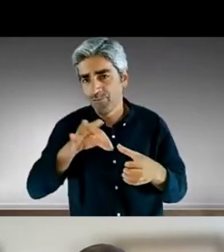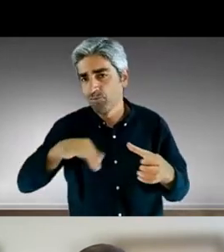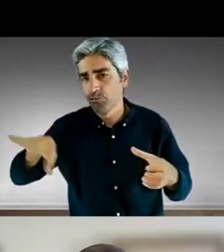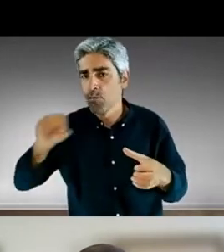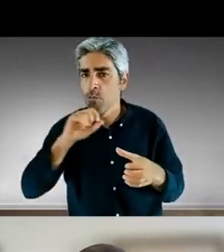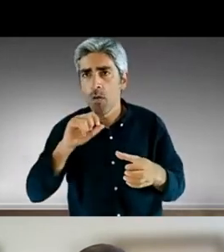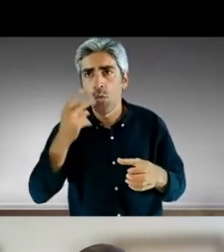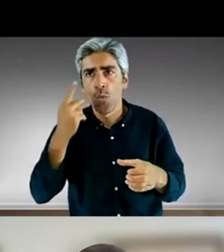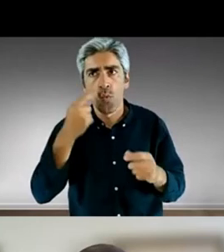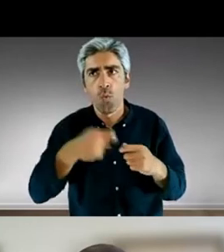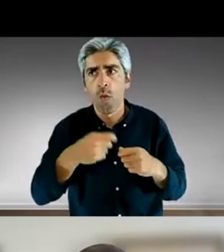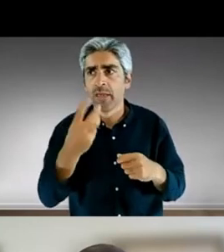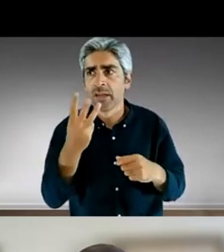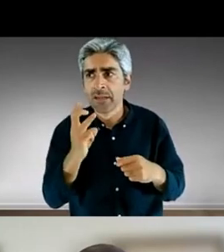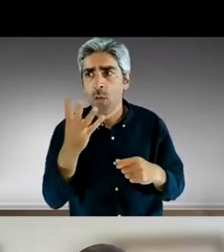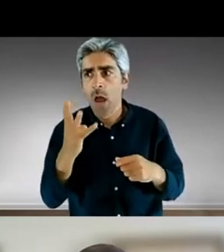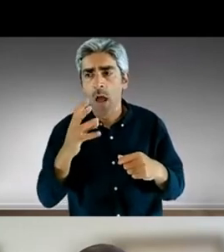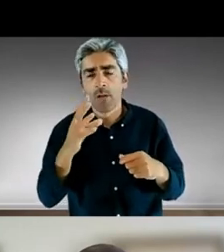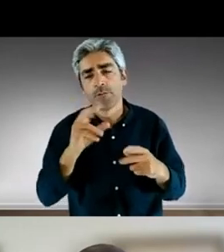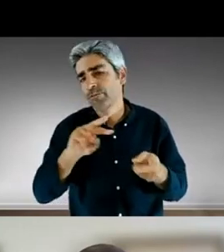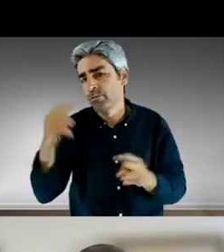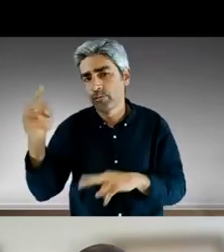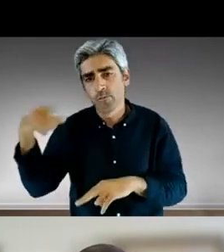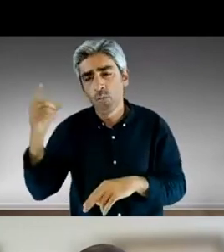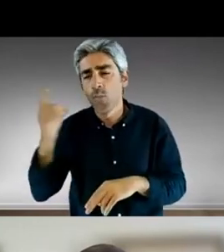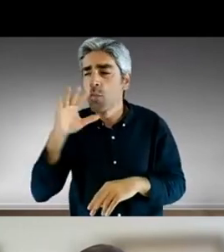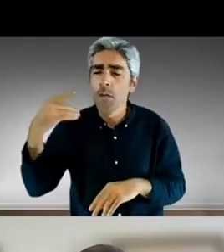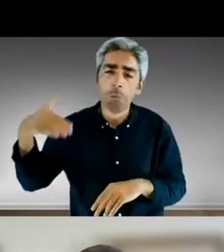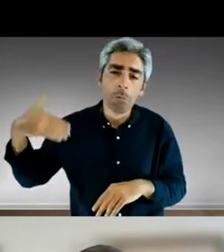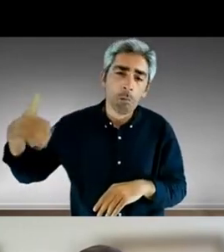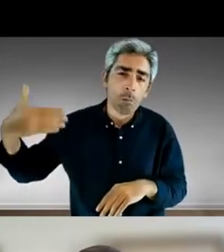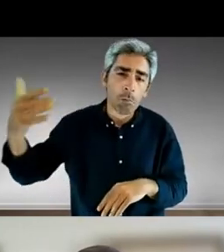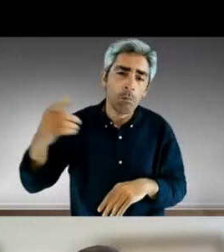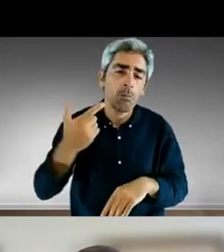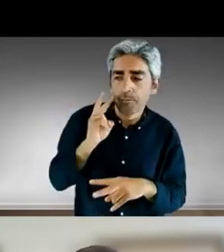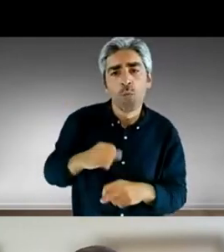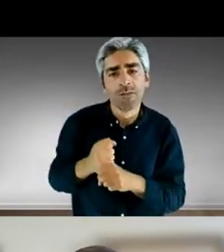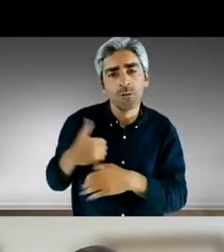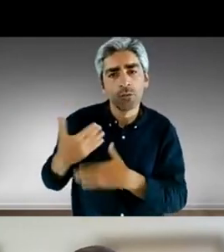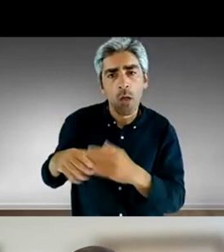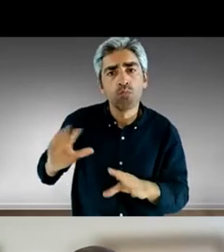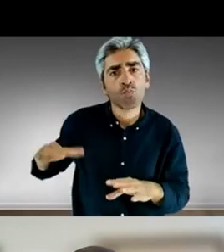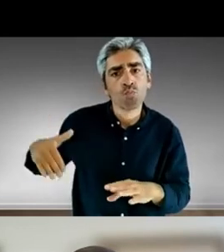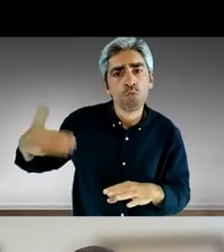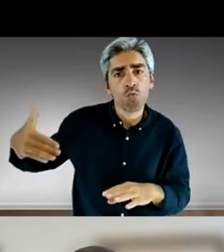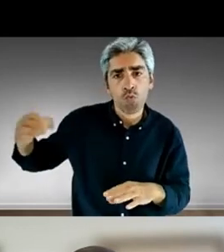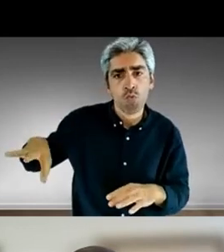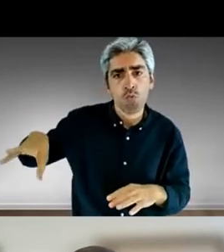durante 3 anos ou 4 anos, e quando tiver um percurso profissional